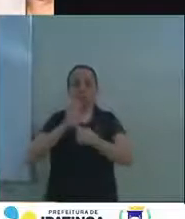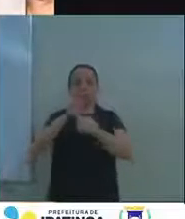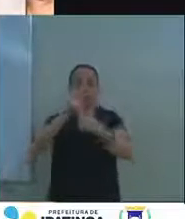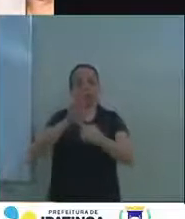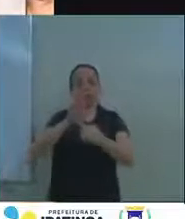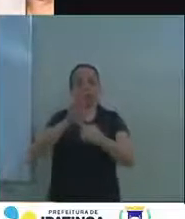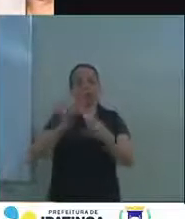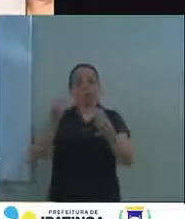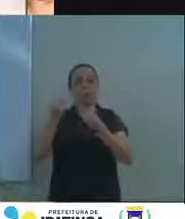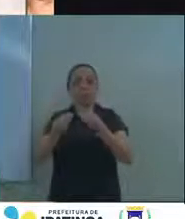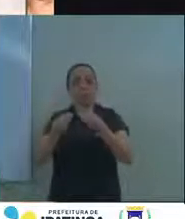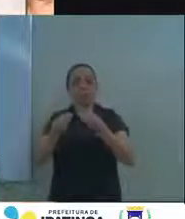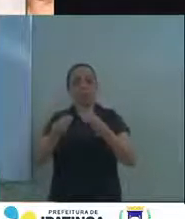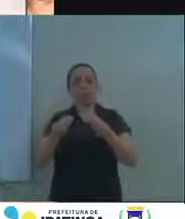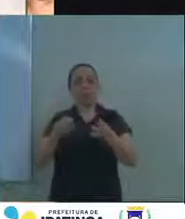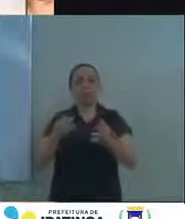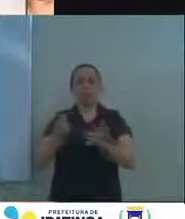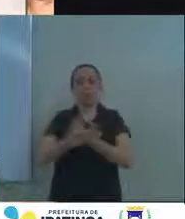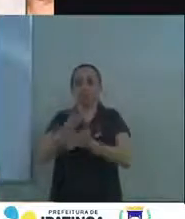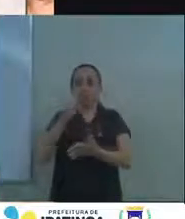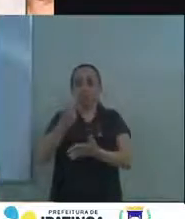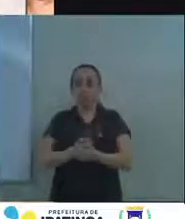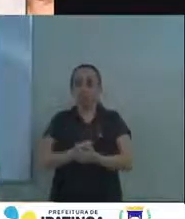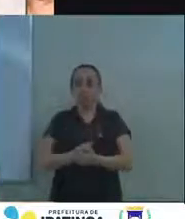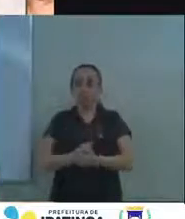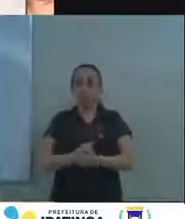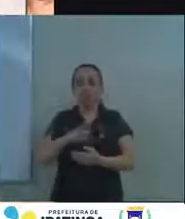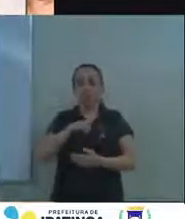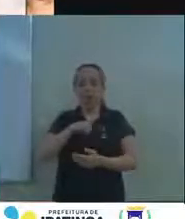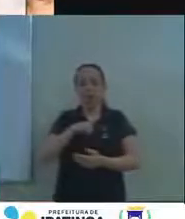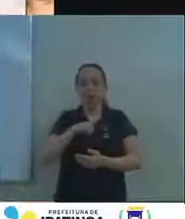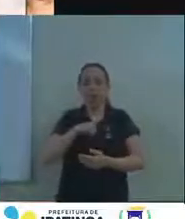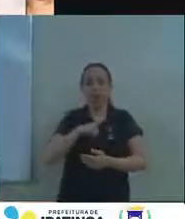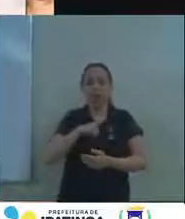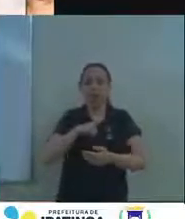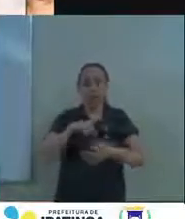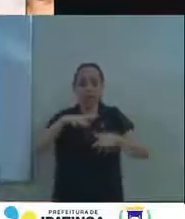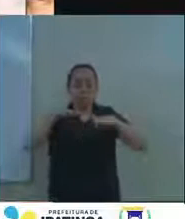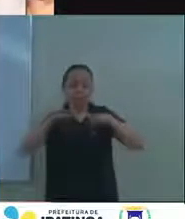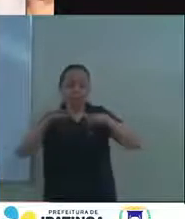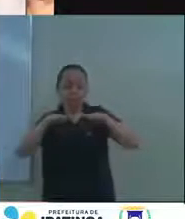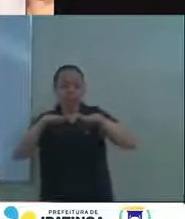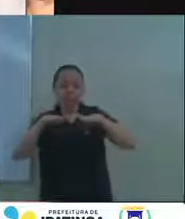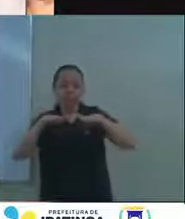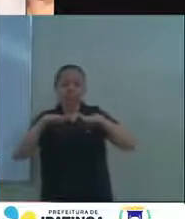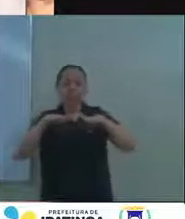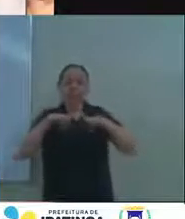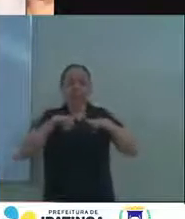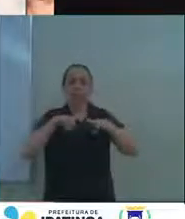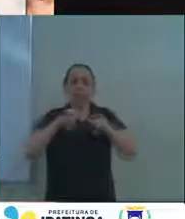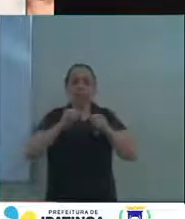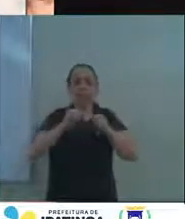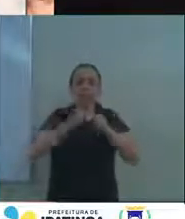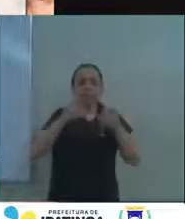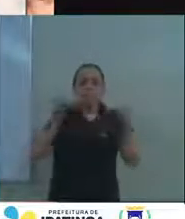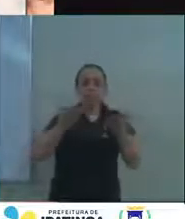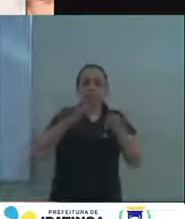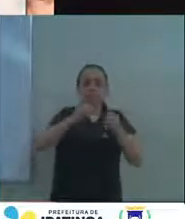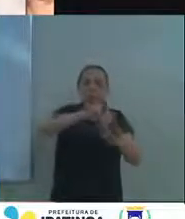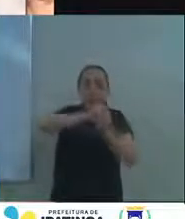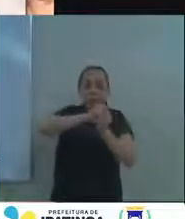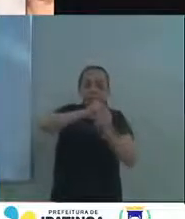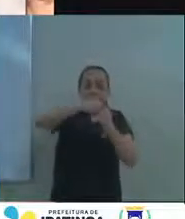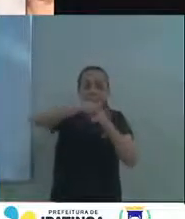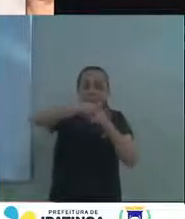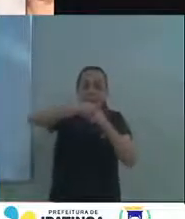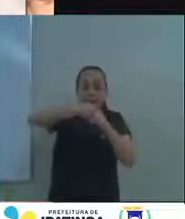som. Gente, ressonância e articulação, no momento de pandemia, vai ser fundamental a